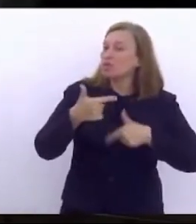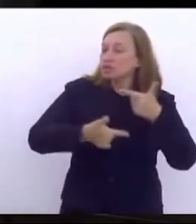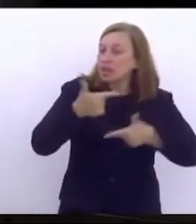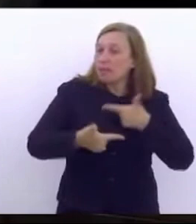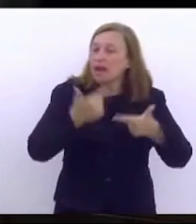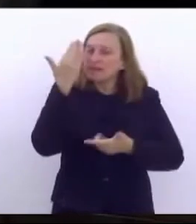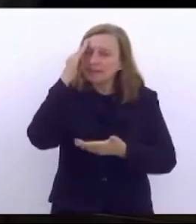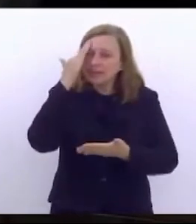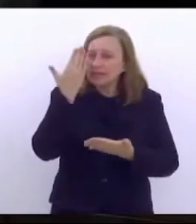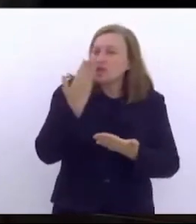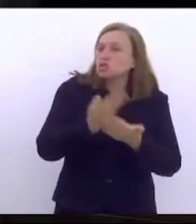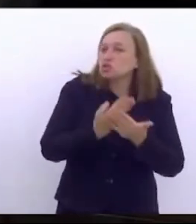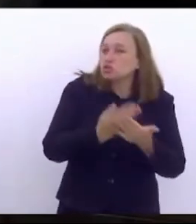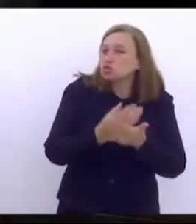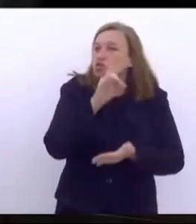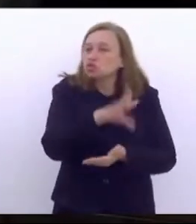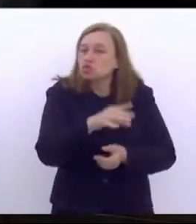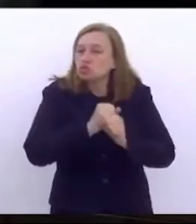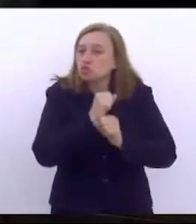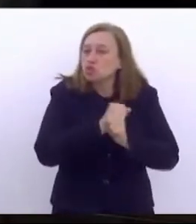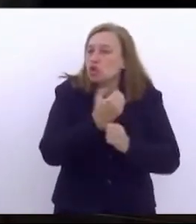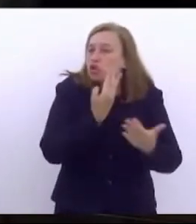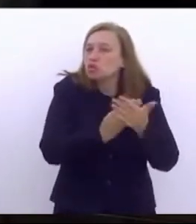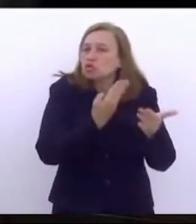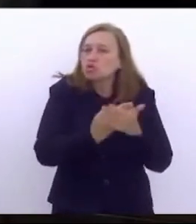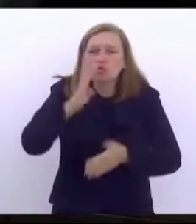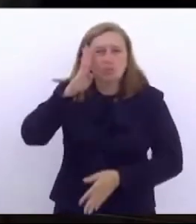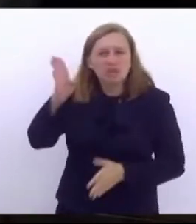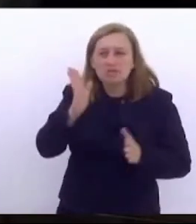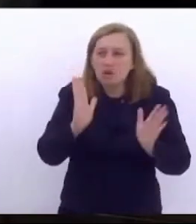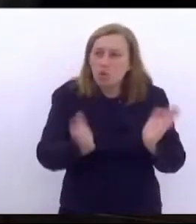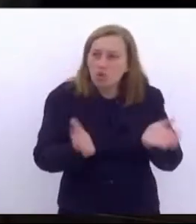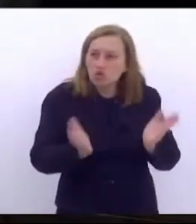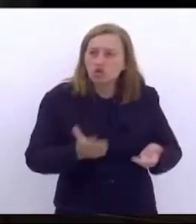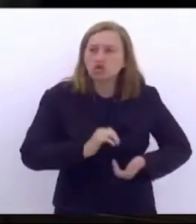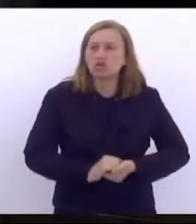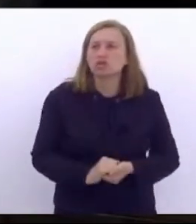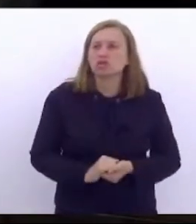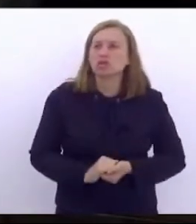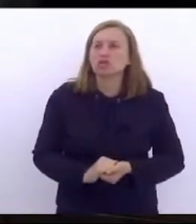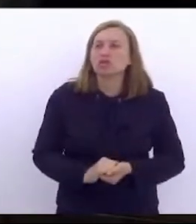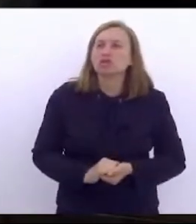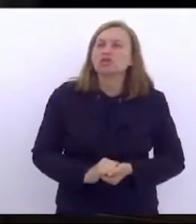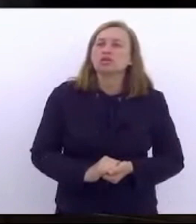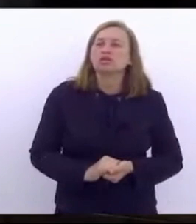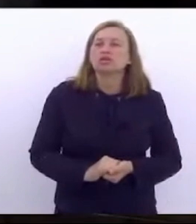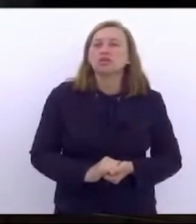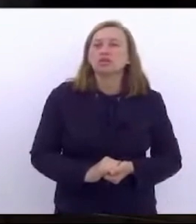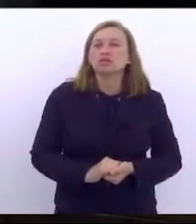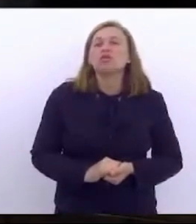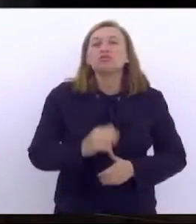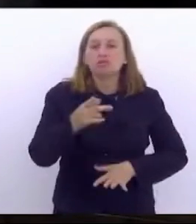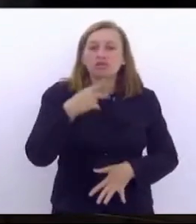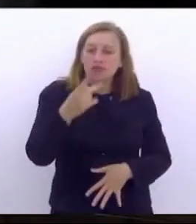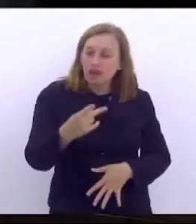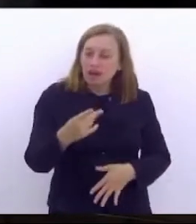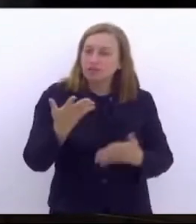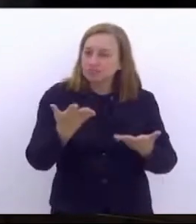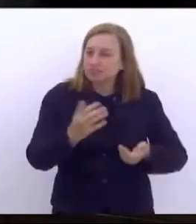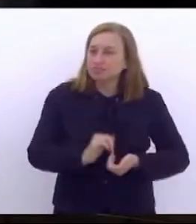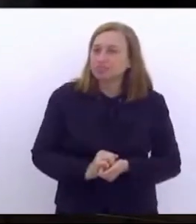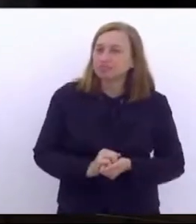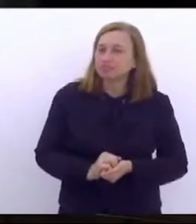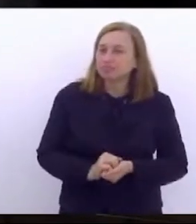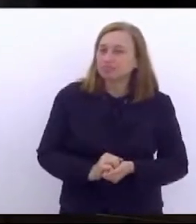esses estudos, né, nos últimos anos. O estudo principal hoje do Instituto Guttmacher, como foi citado no habeas corpus,